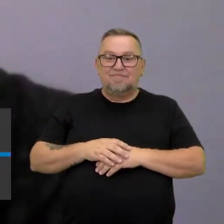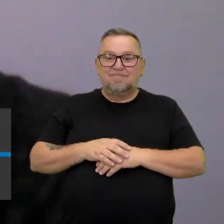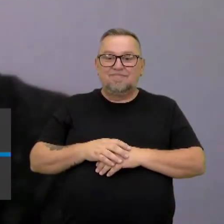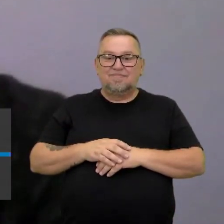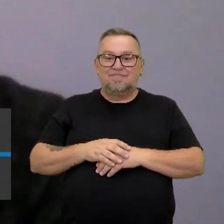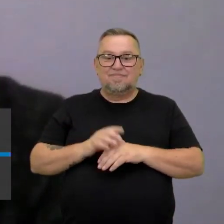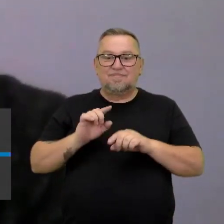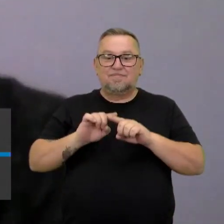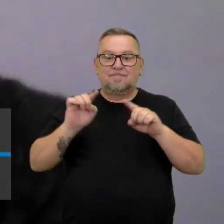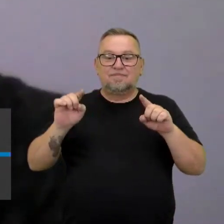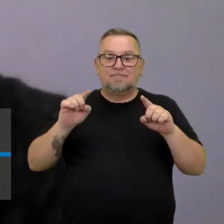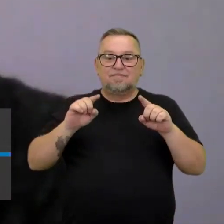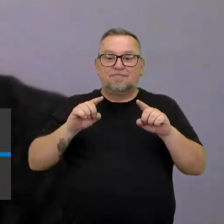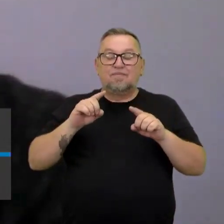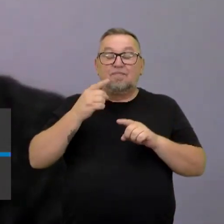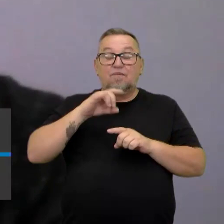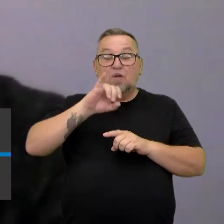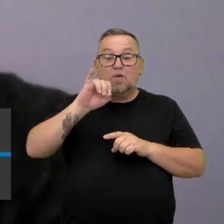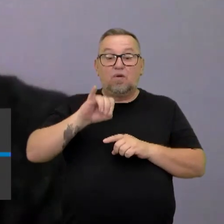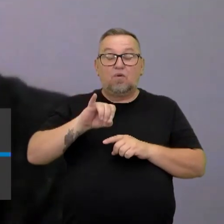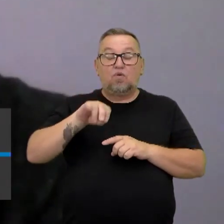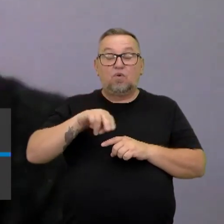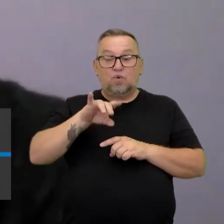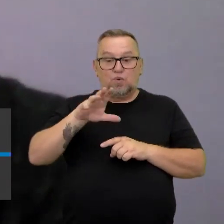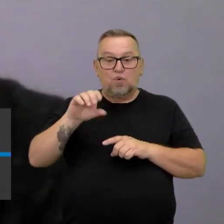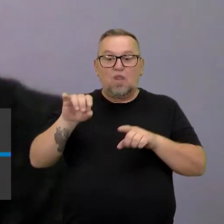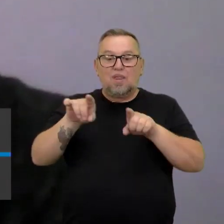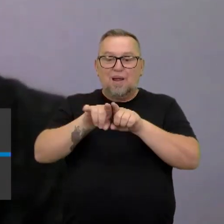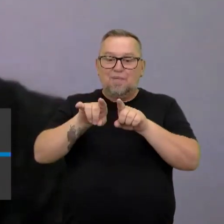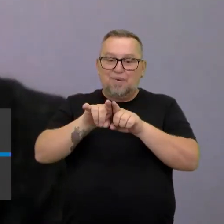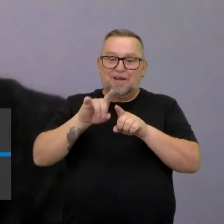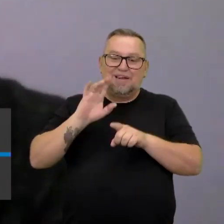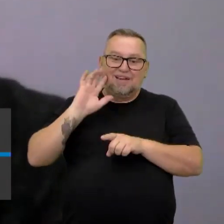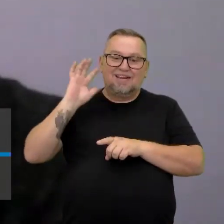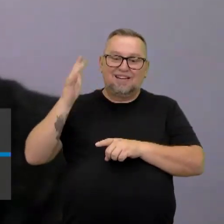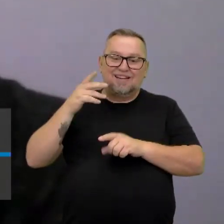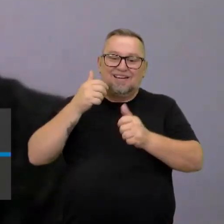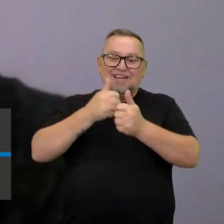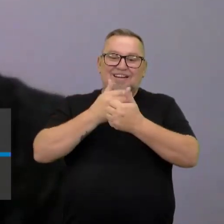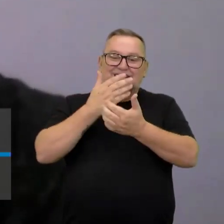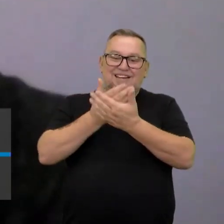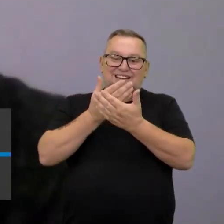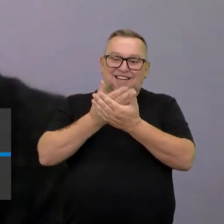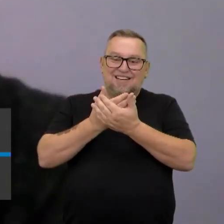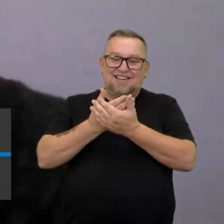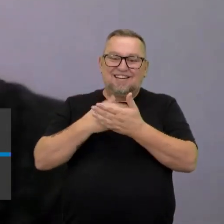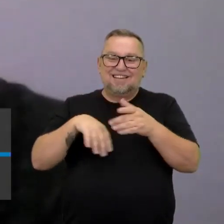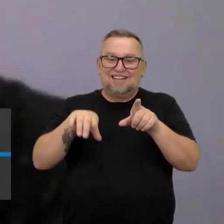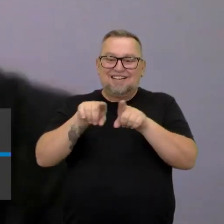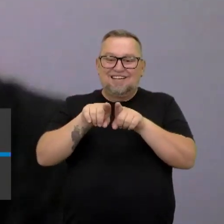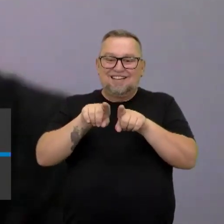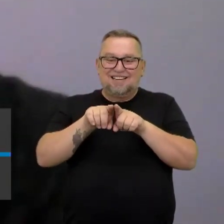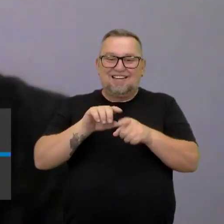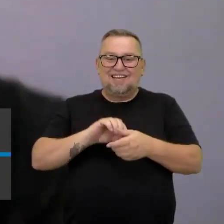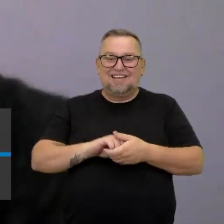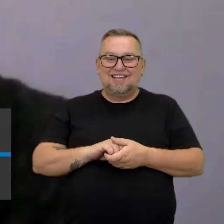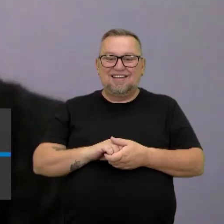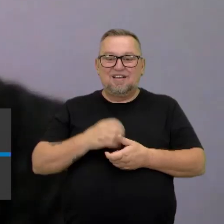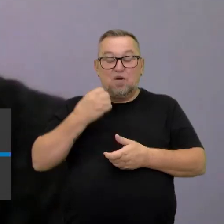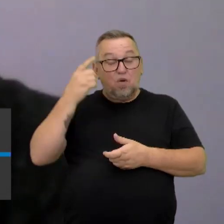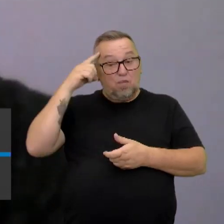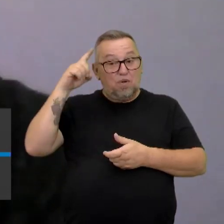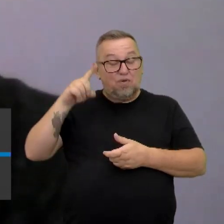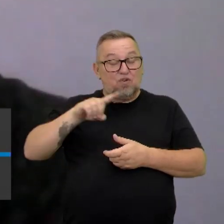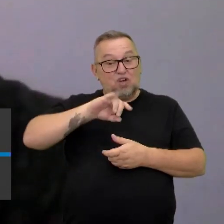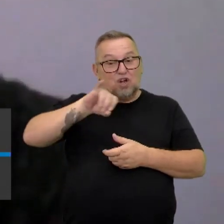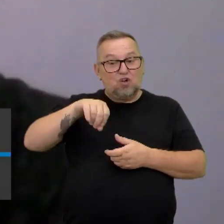triste, né? Mas pediu para eu dar um bom dia para ele aí na televisão, que ele está acompanhando a nossa aula também. Muito bom dia, seu